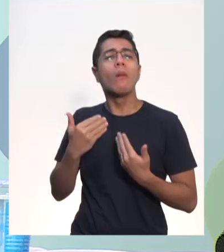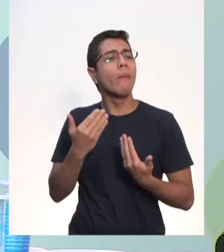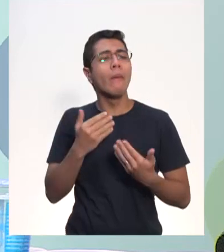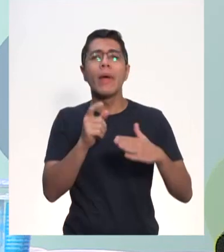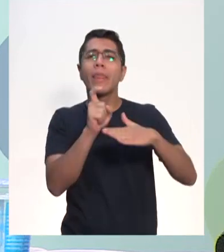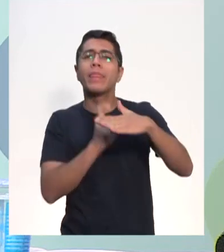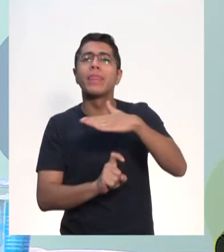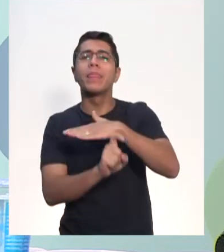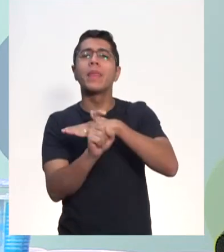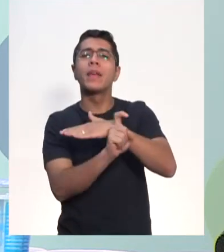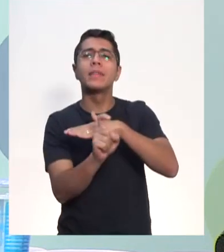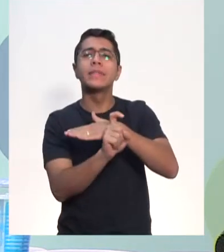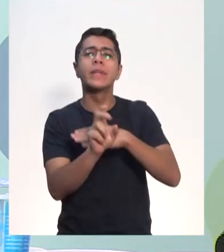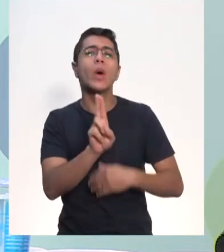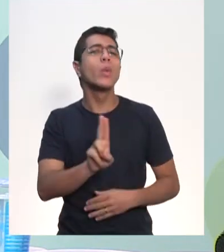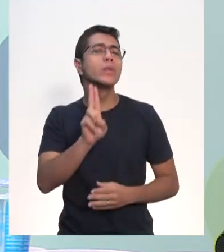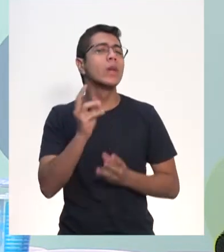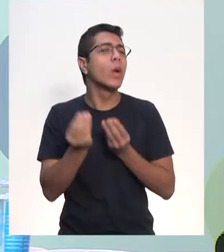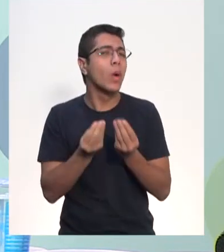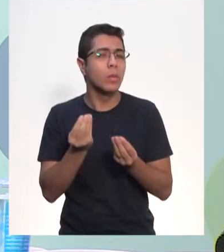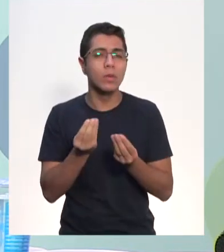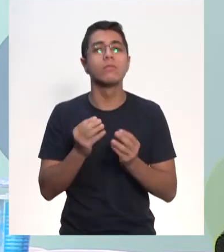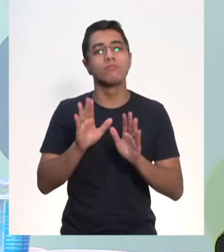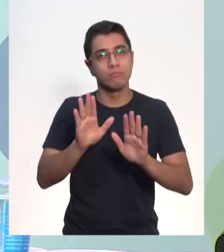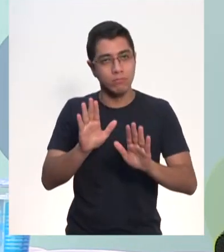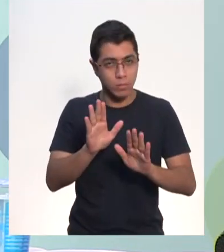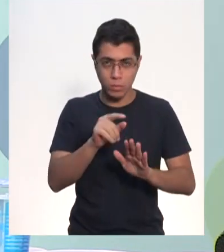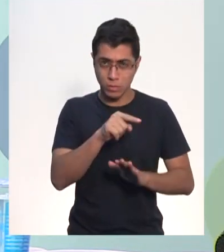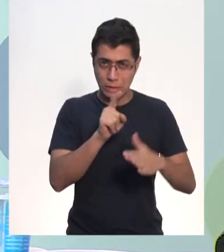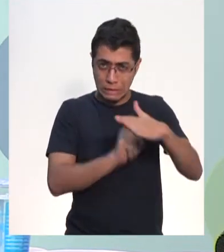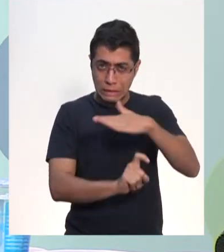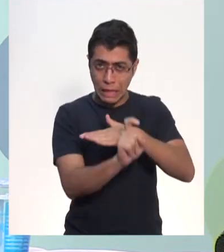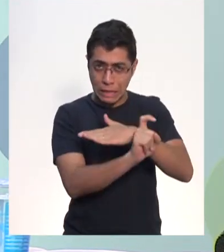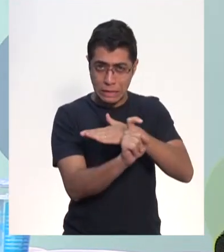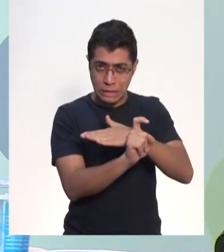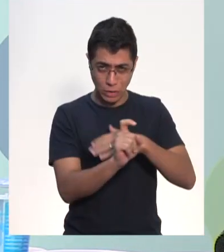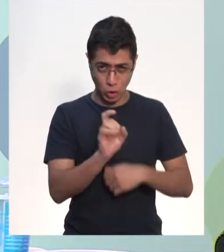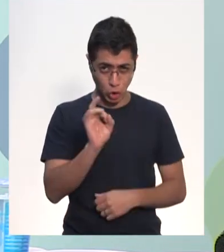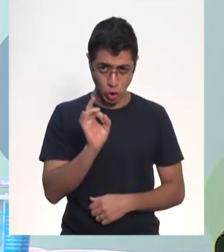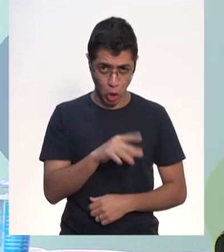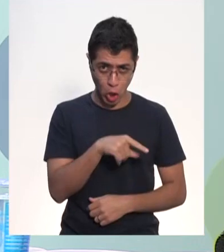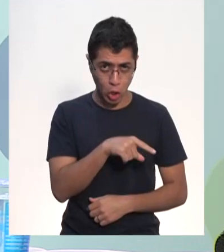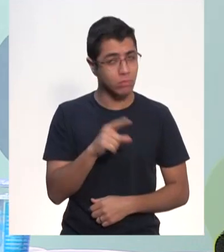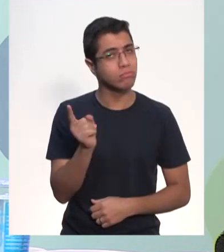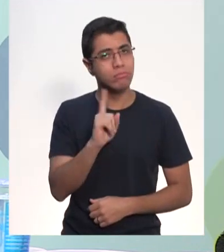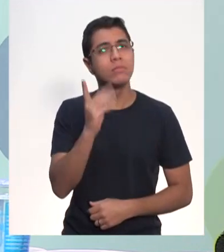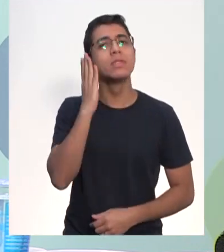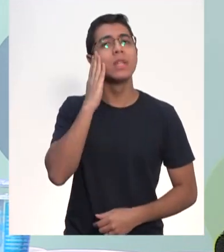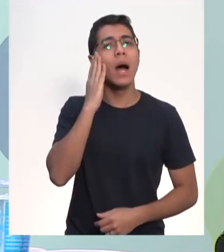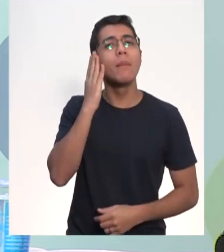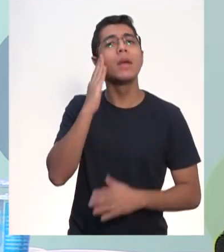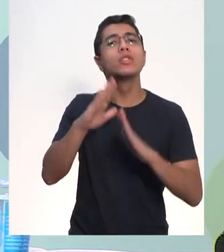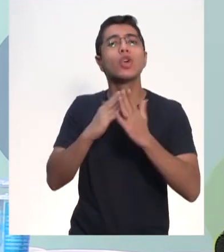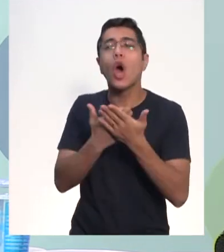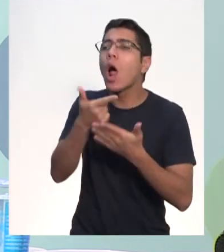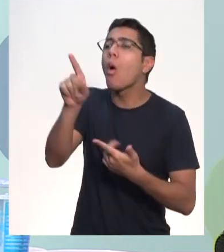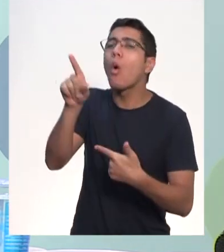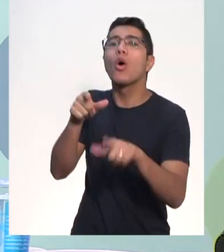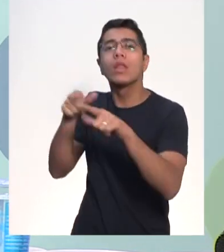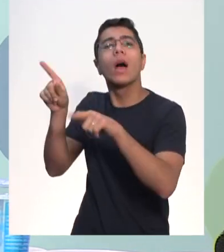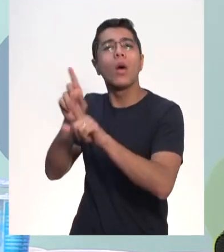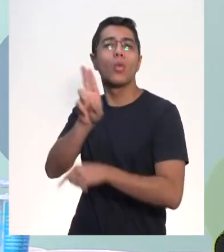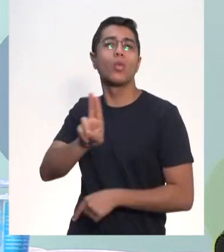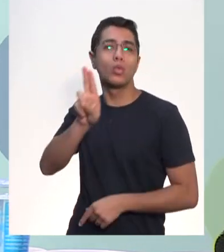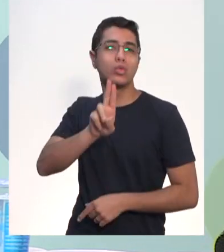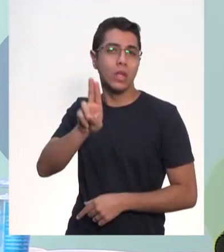única ferramenta, nós sabemos que tem algumas escolas que já usam outras ferramentas, mas a gente tem utilizado